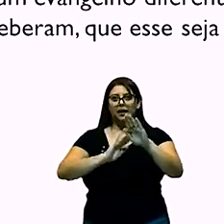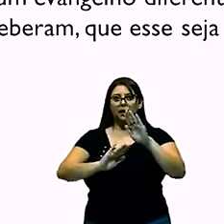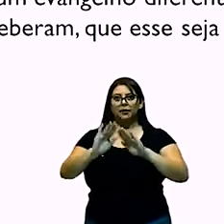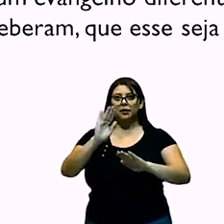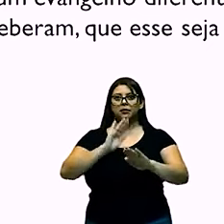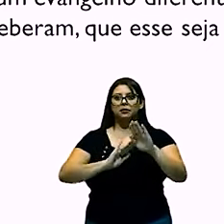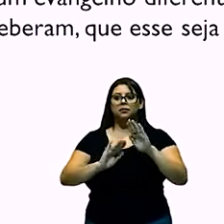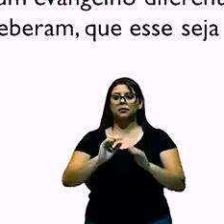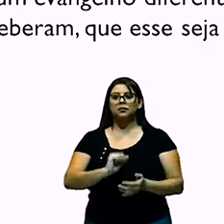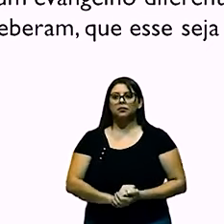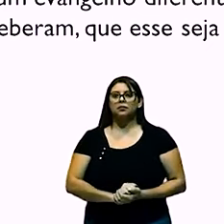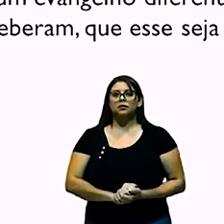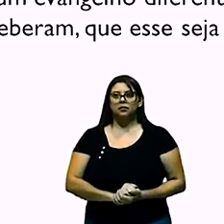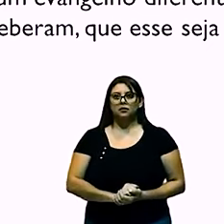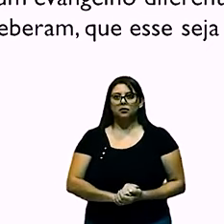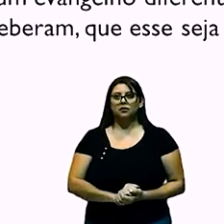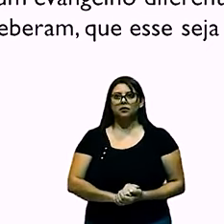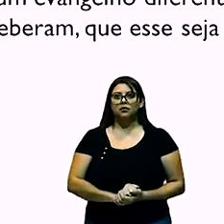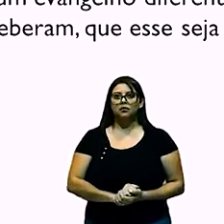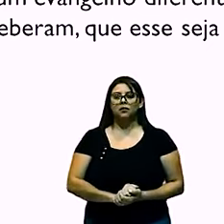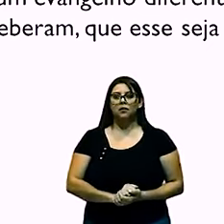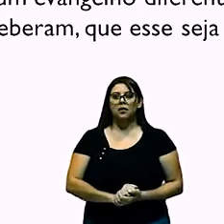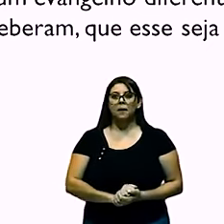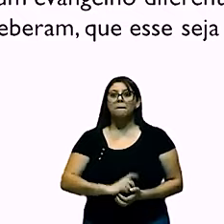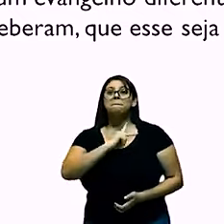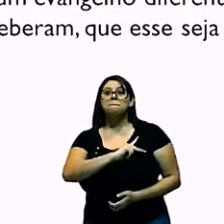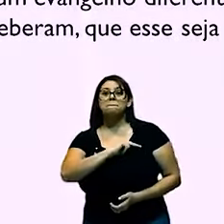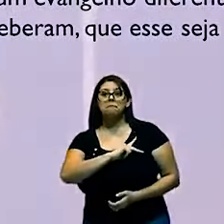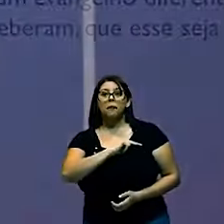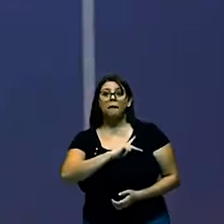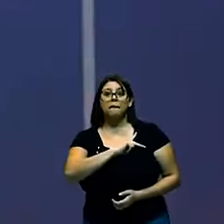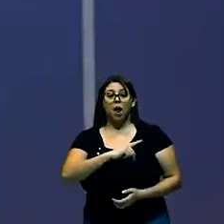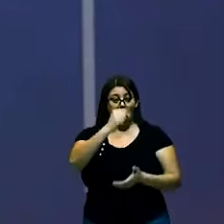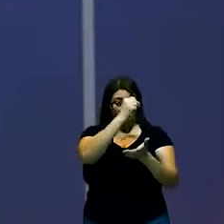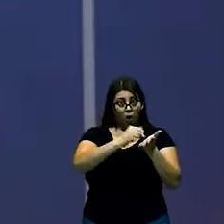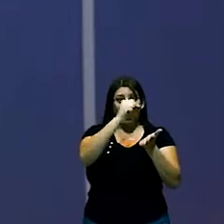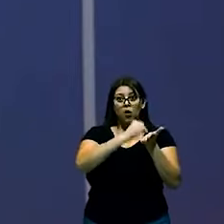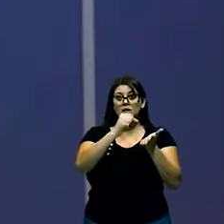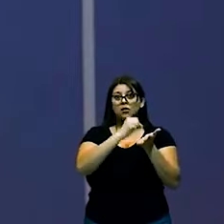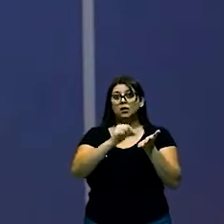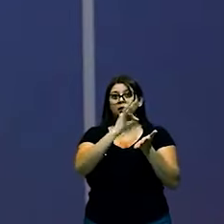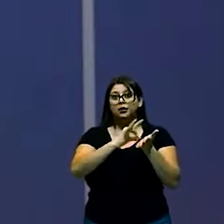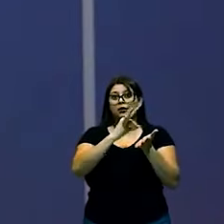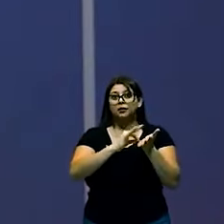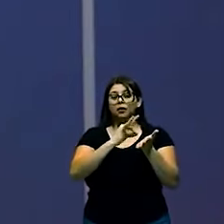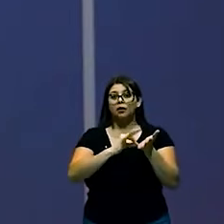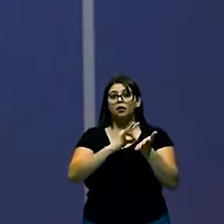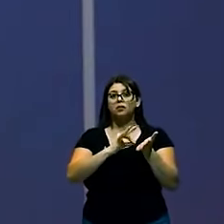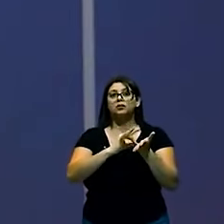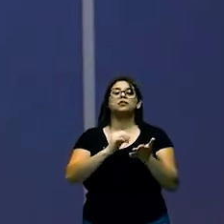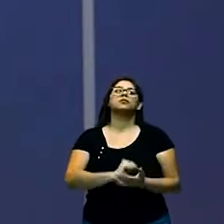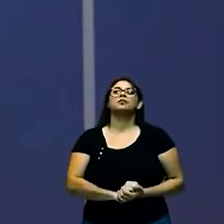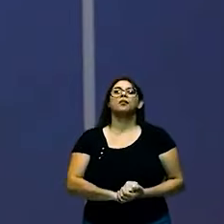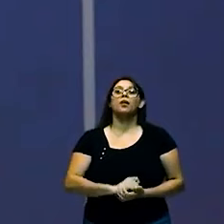anátema. Paulo escrevendo aos irmãos da Galácia, e esse texto, ele é um texto também que nós podemos